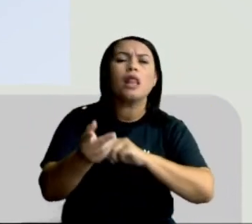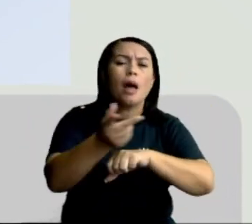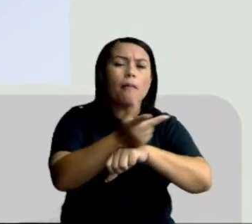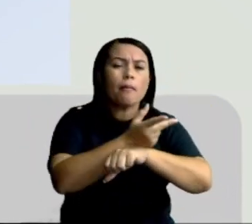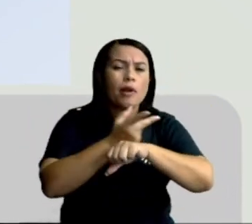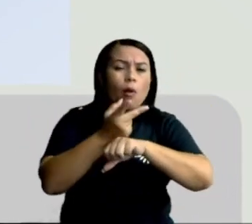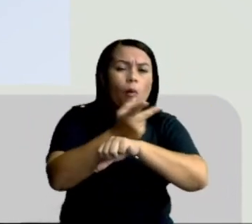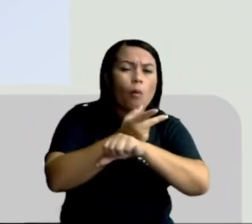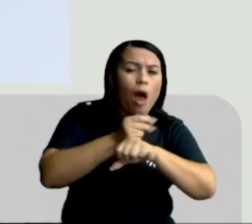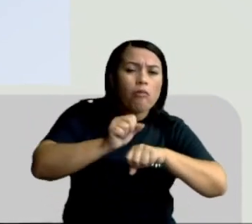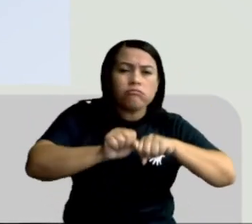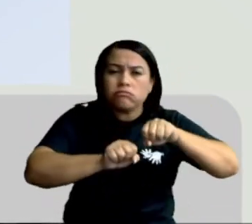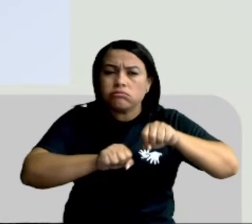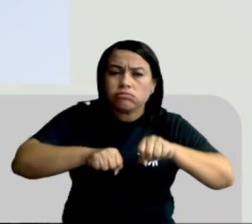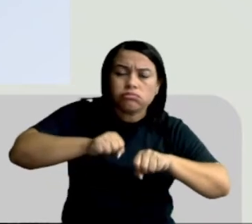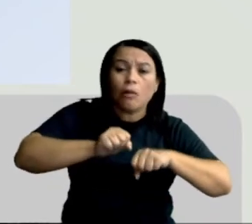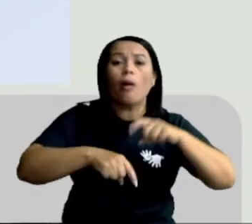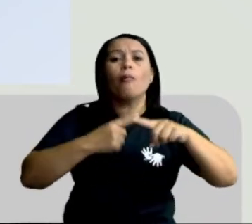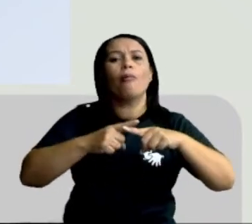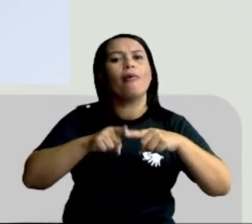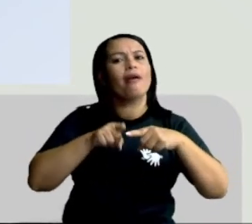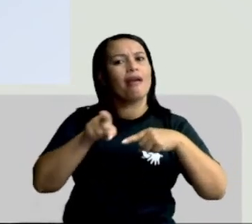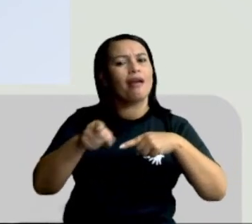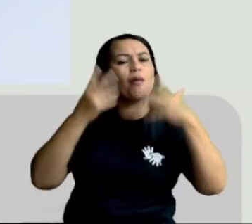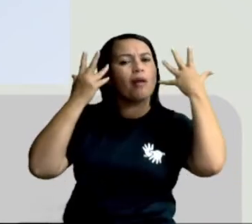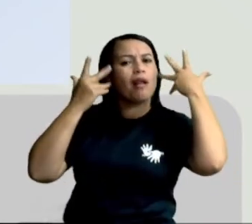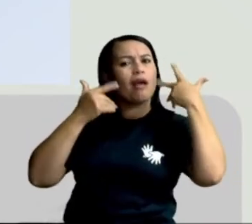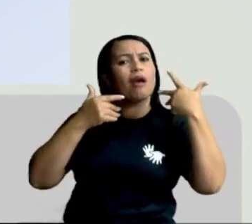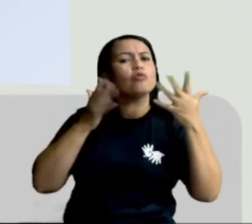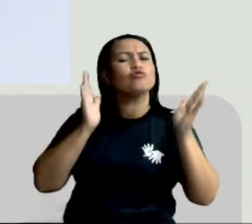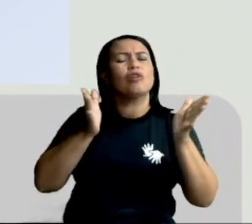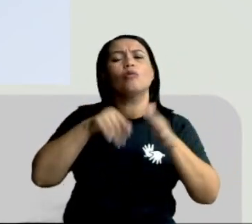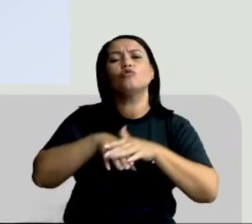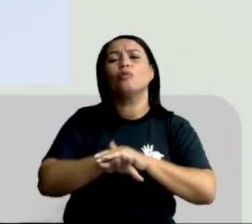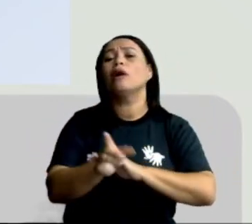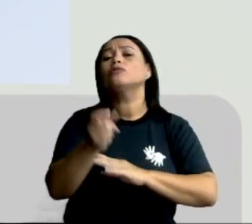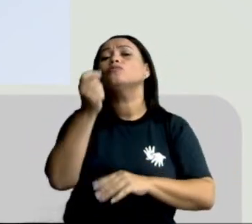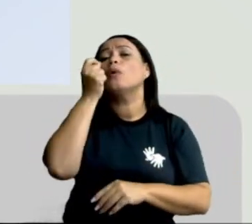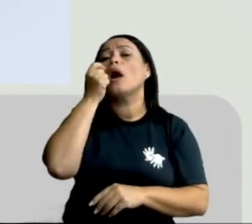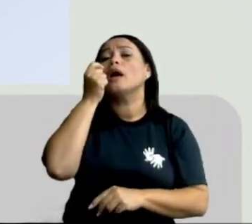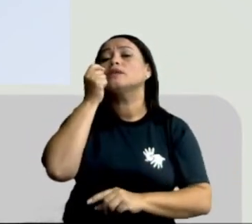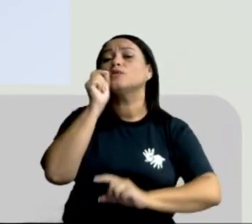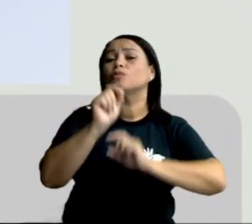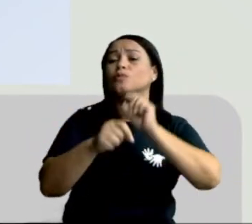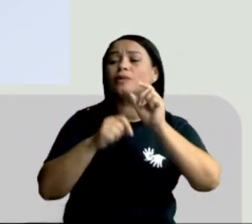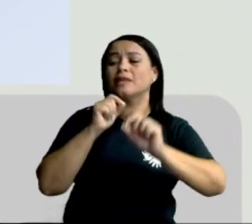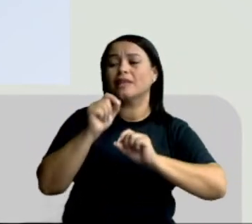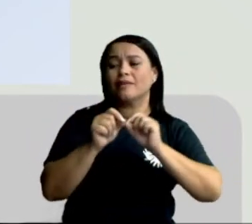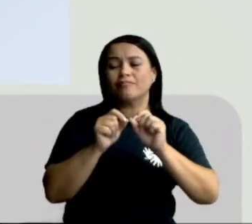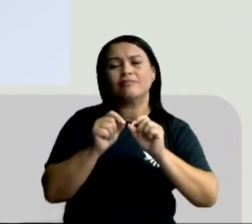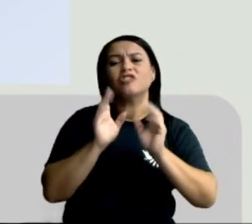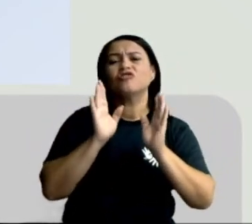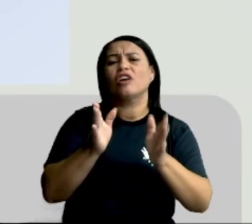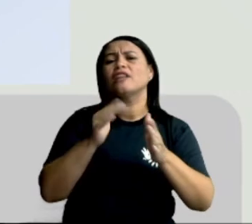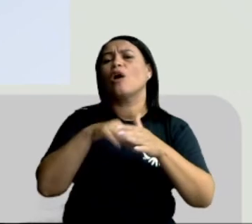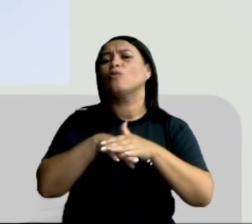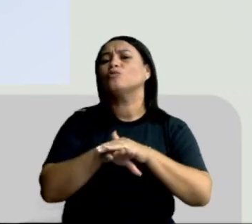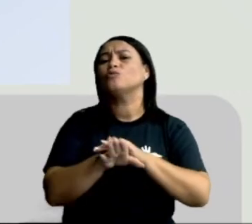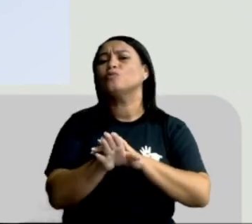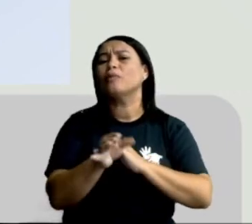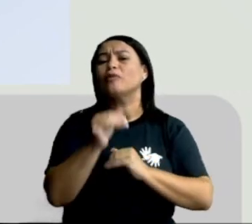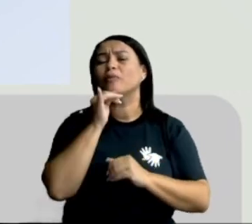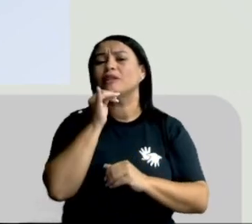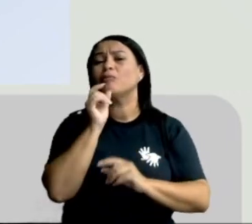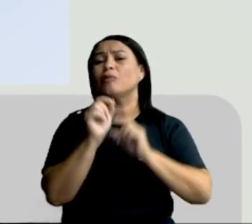é um caçador. Então, por isso que ele teve essa reação. Já o ratinho está acostumado a ser